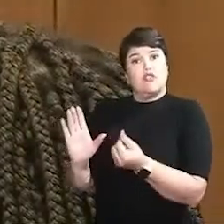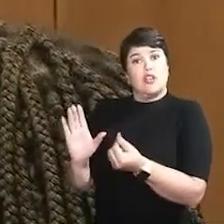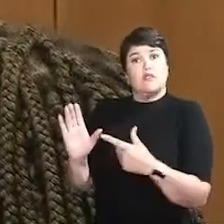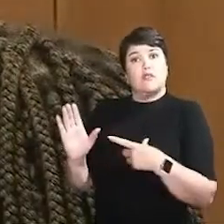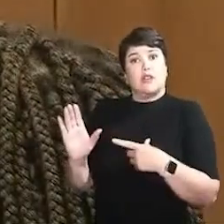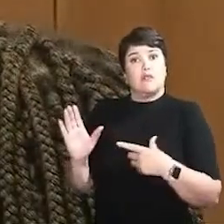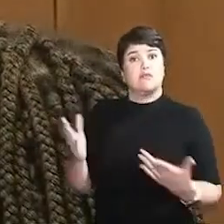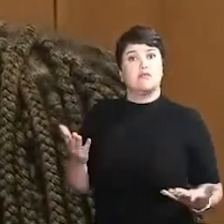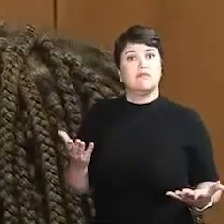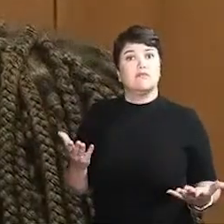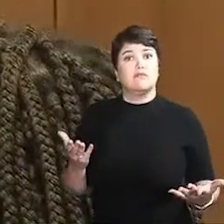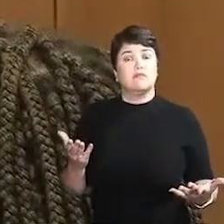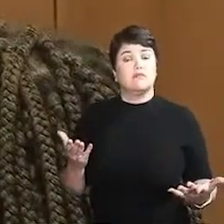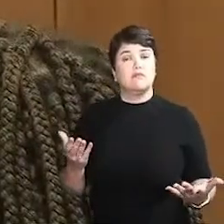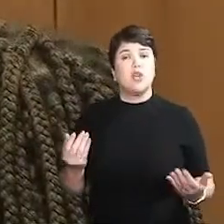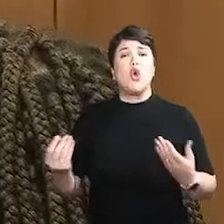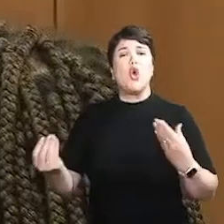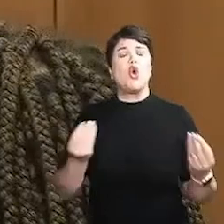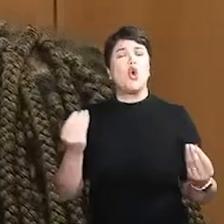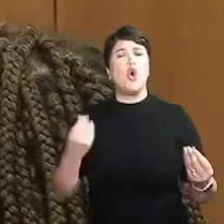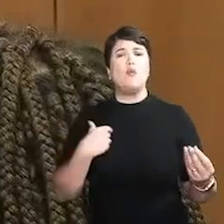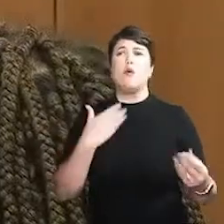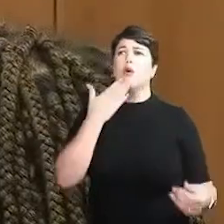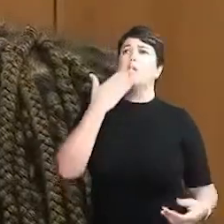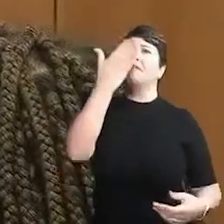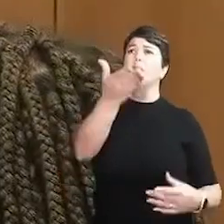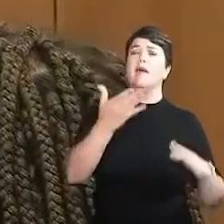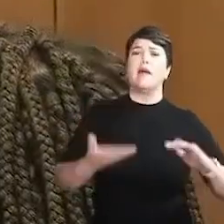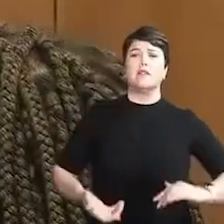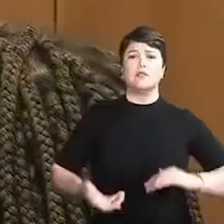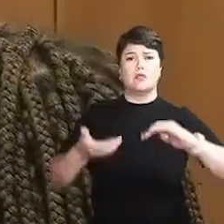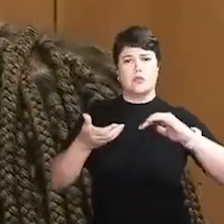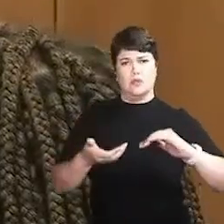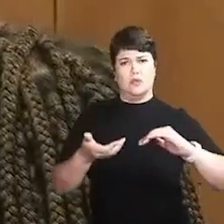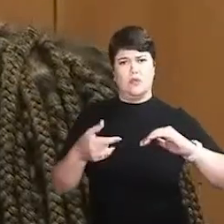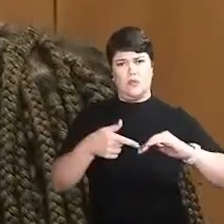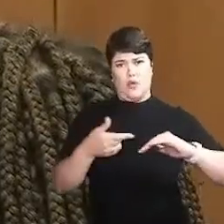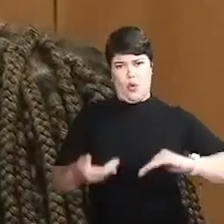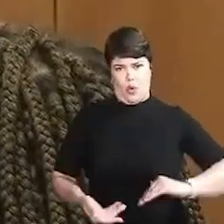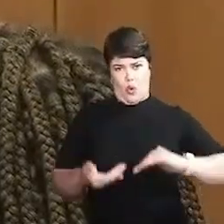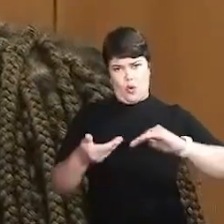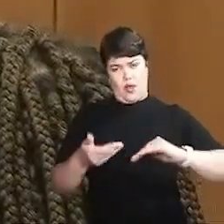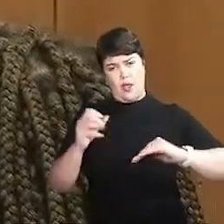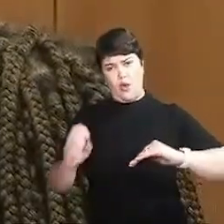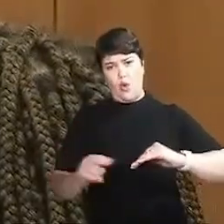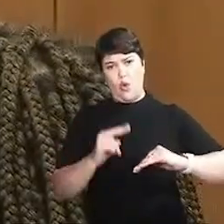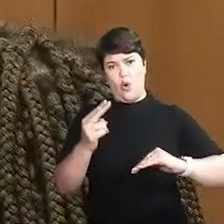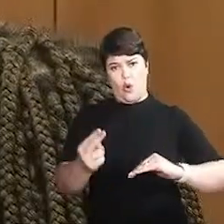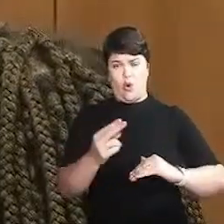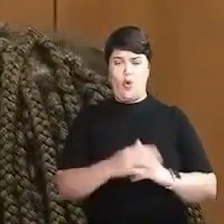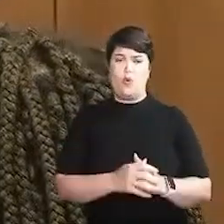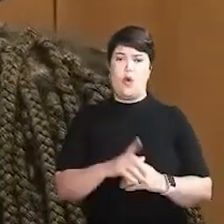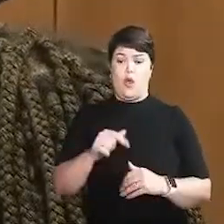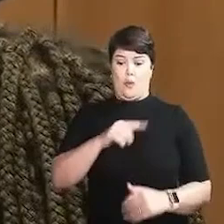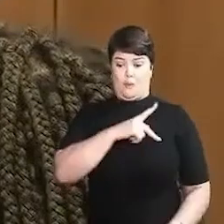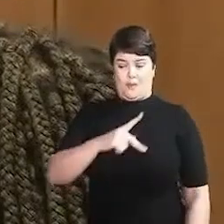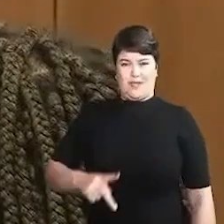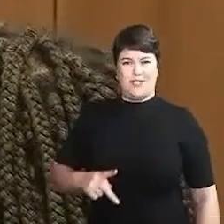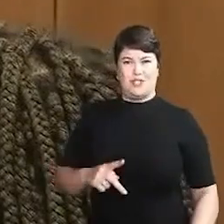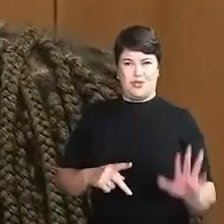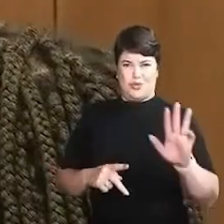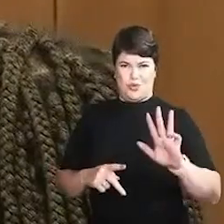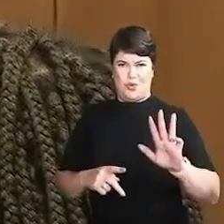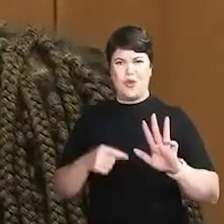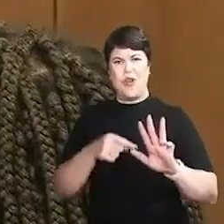dinheiro e como é que eu me dirijo ao congresso nacional ou ao querido Presidente da República